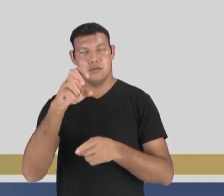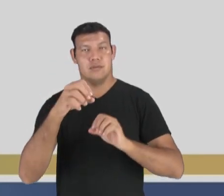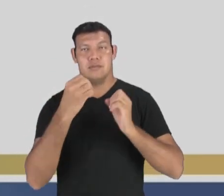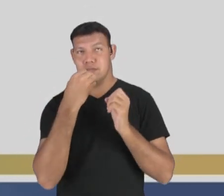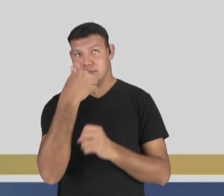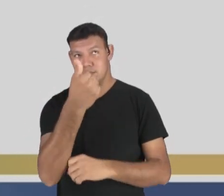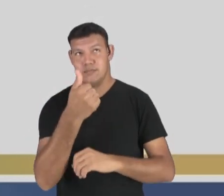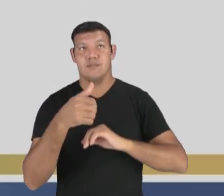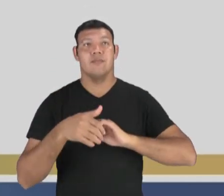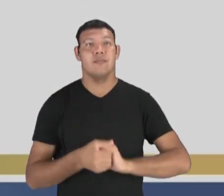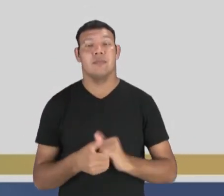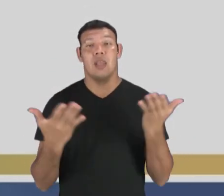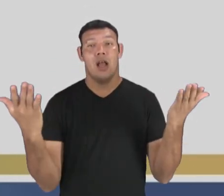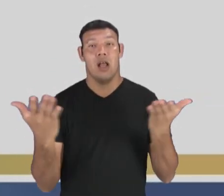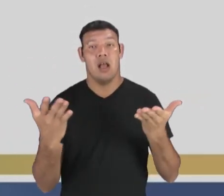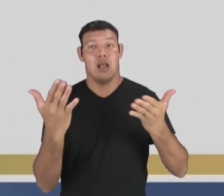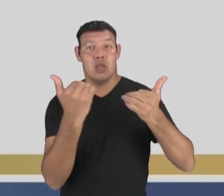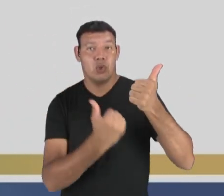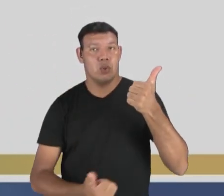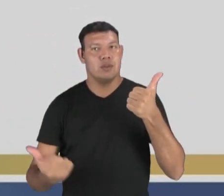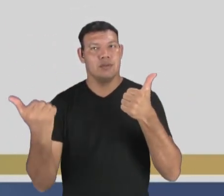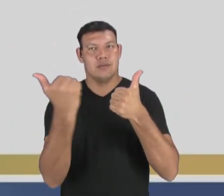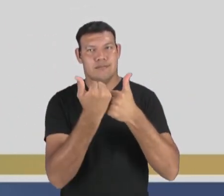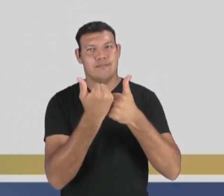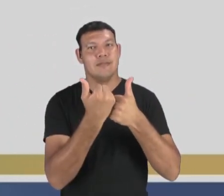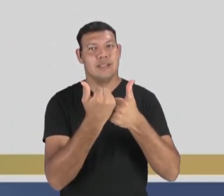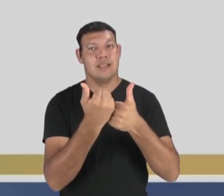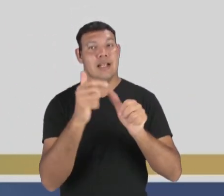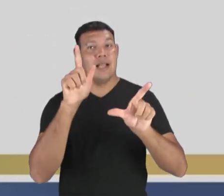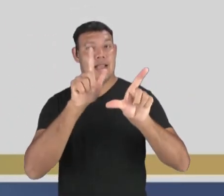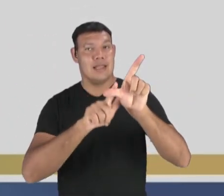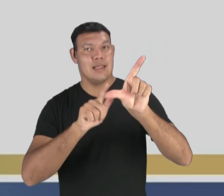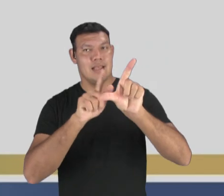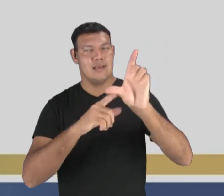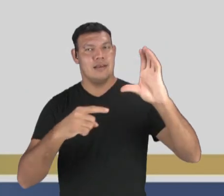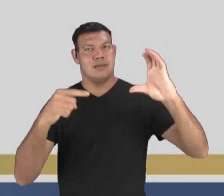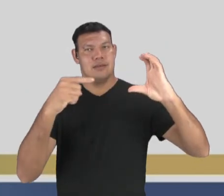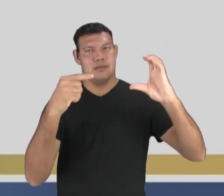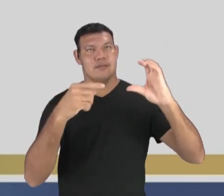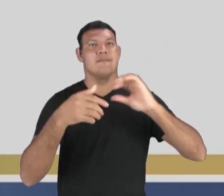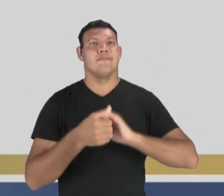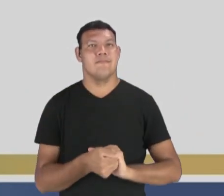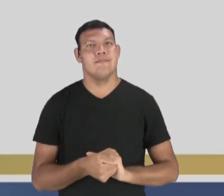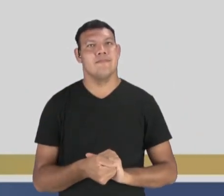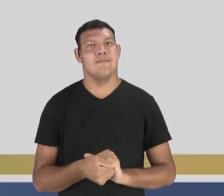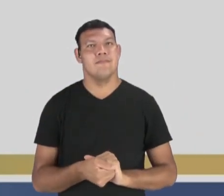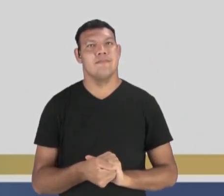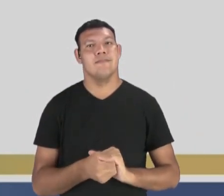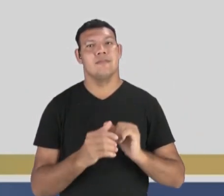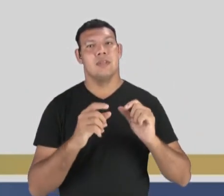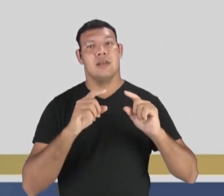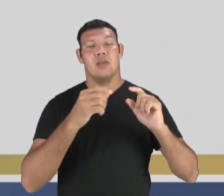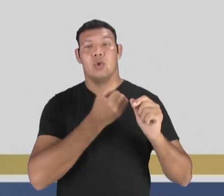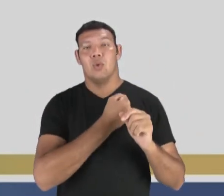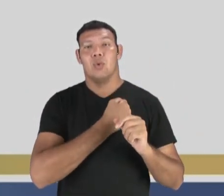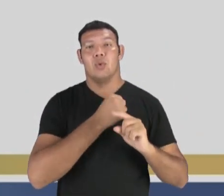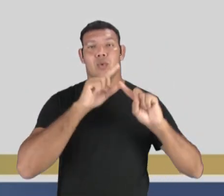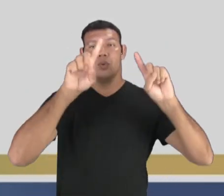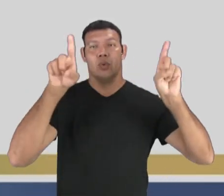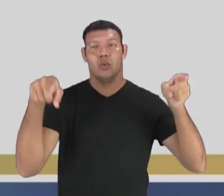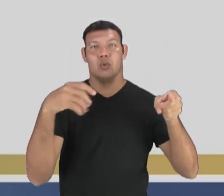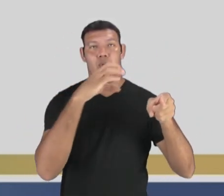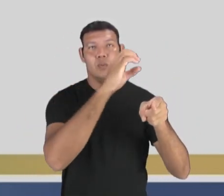bem? Agora nós vamos fazer para o terno da alternativa C, com o terno ordenado 0, 5 e